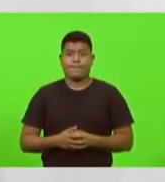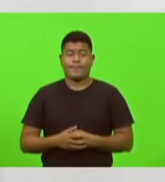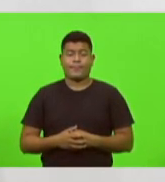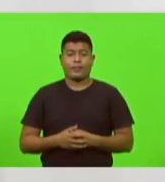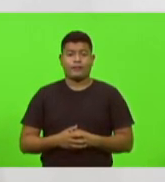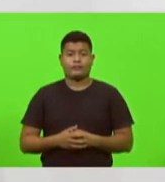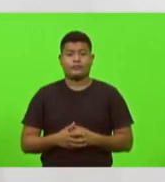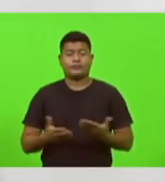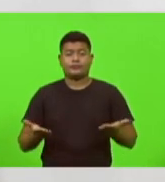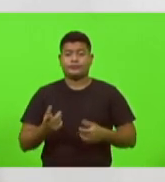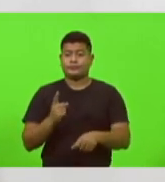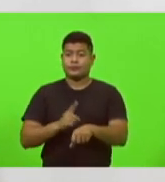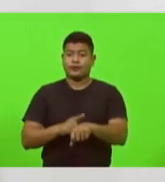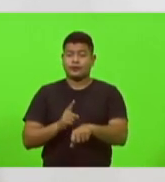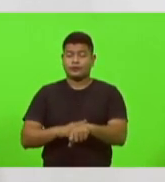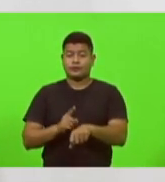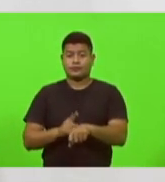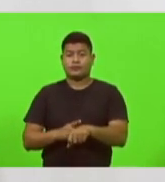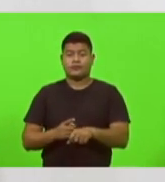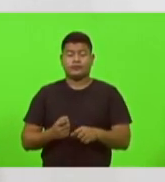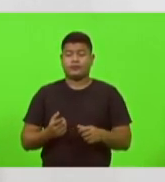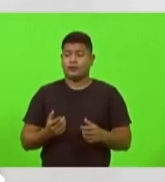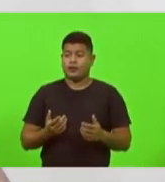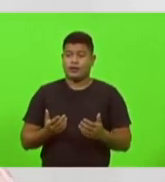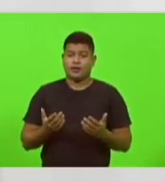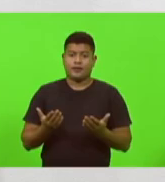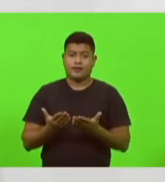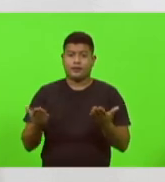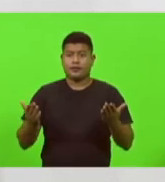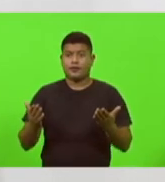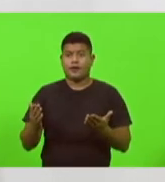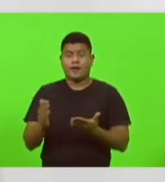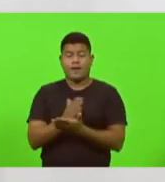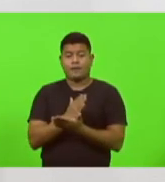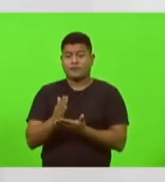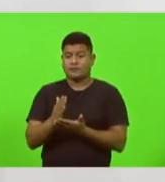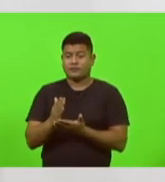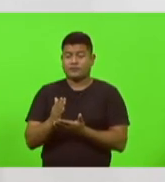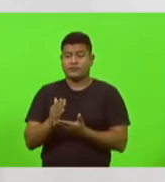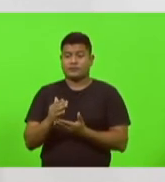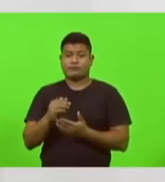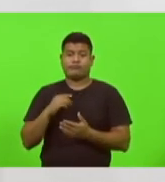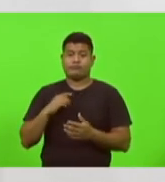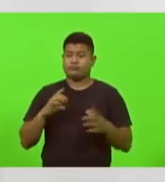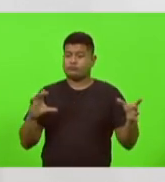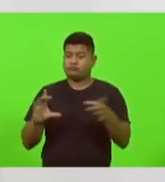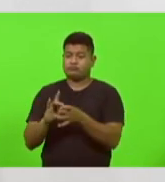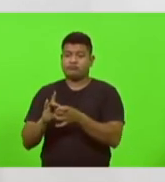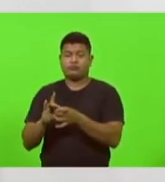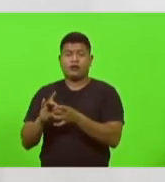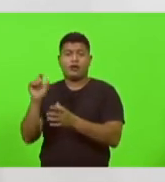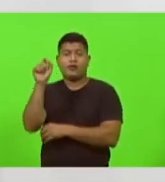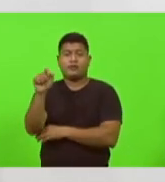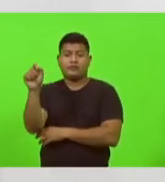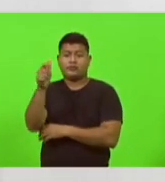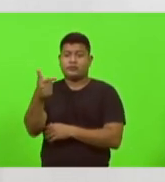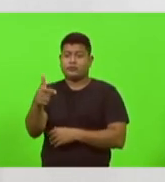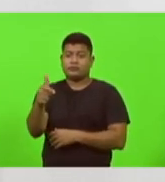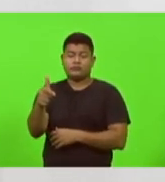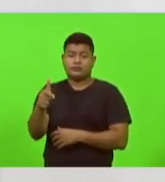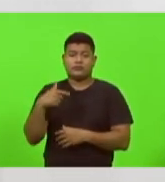nesse momento, para os pequenos que não têm nenhum associativismo, um exemplo, os produtores de